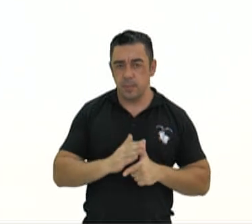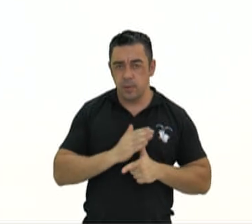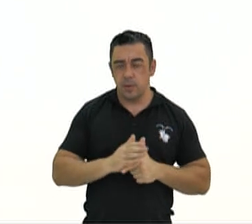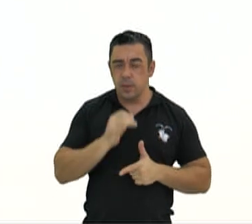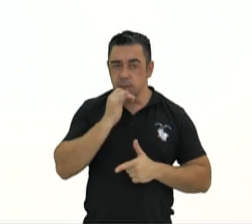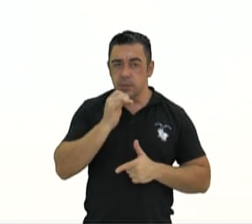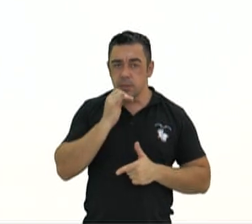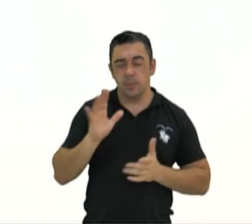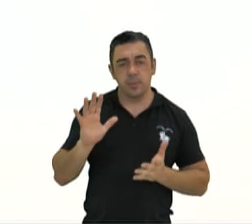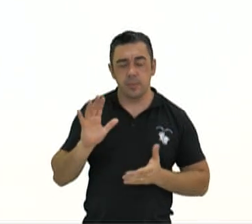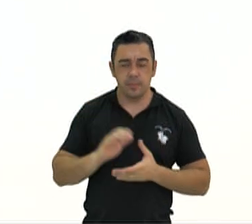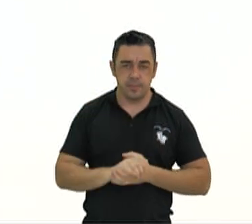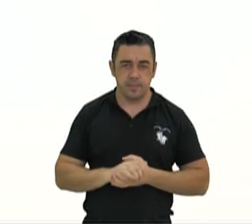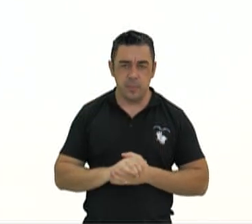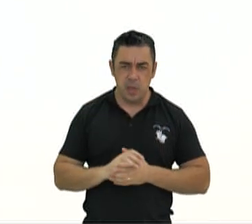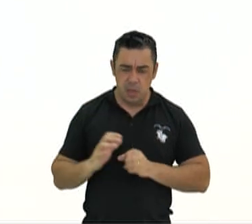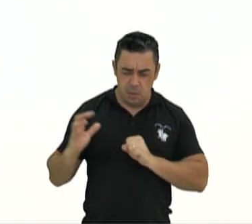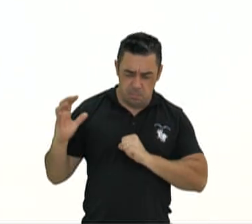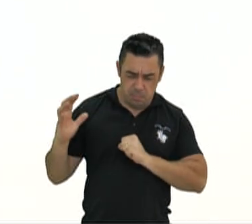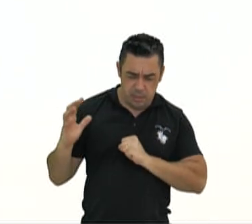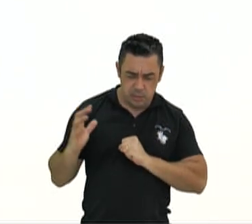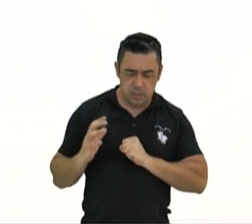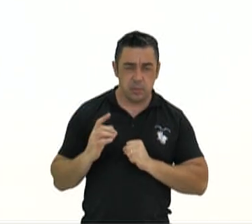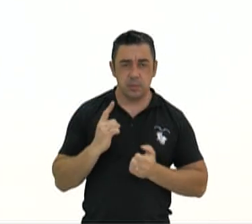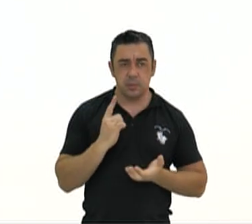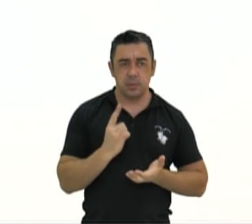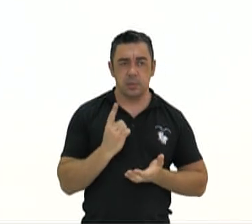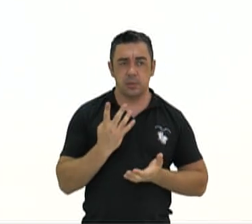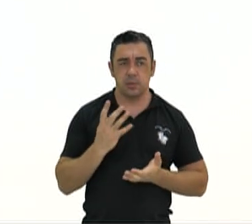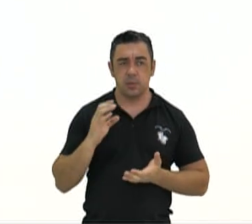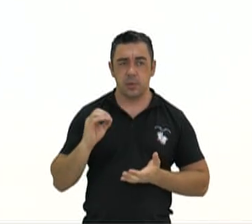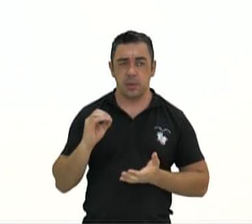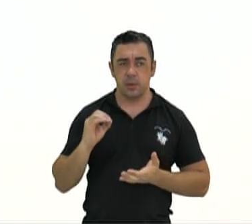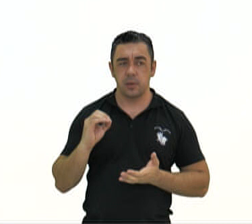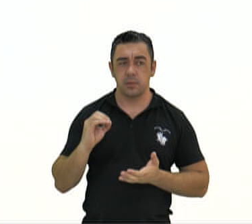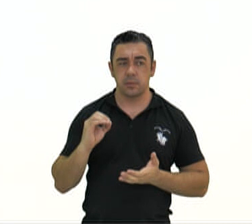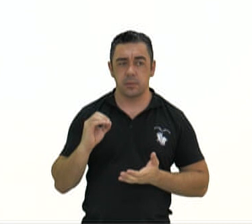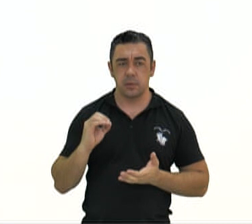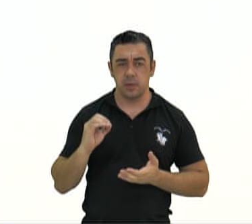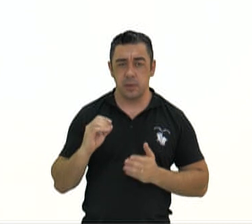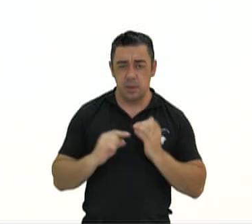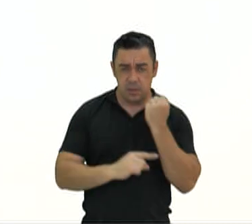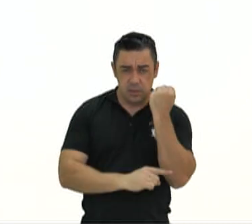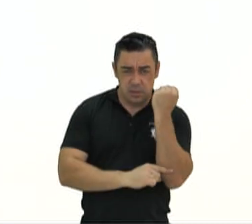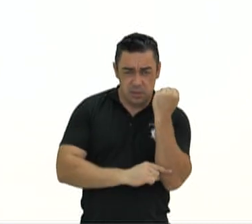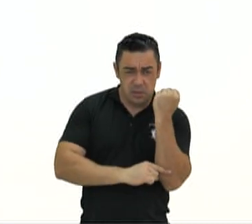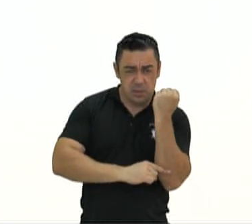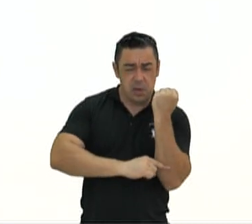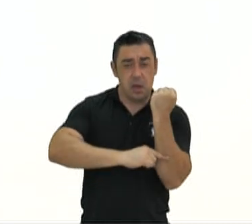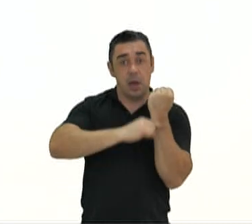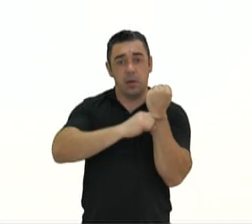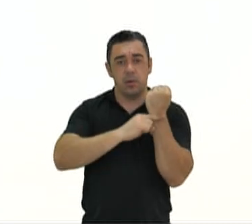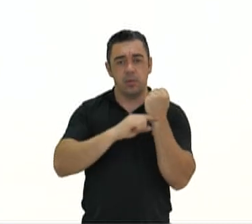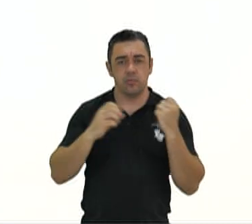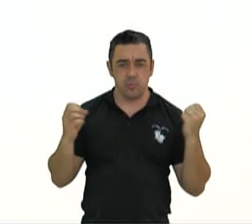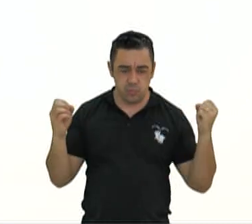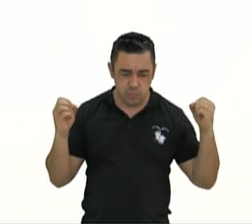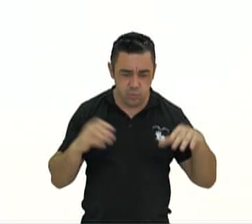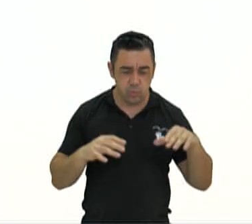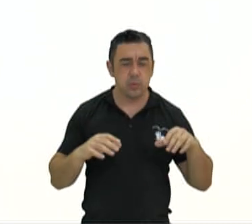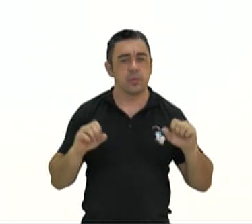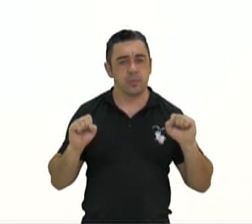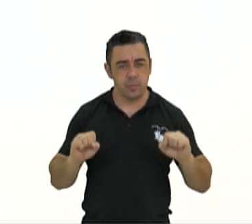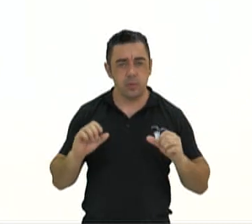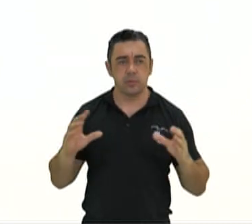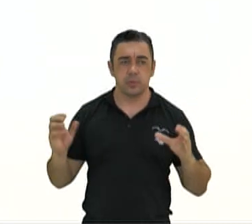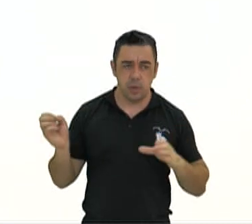extremas, por exemplo, uma pressão de 140 atm, 180 graus, e na presença de catalisador, ele pode